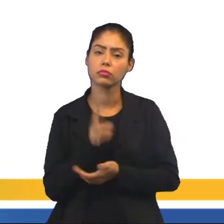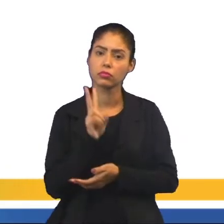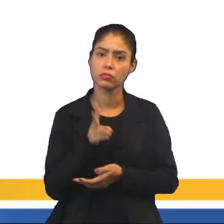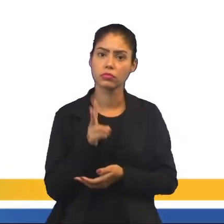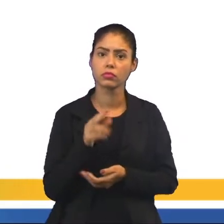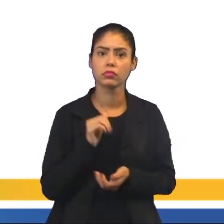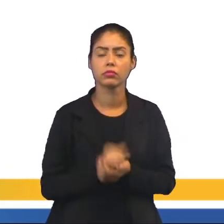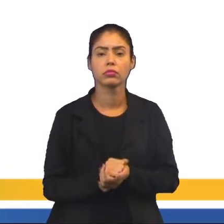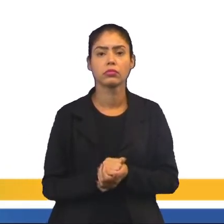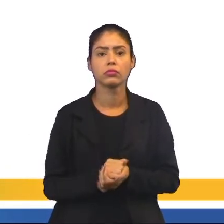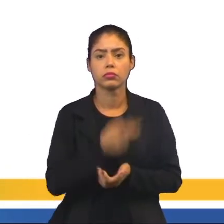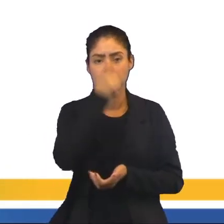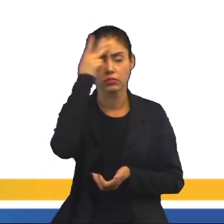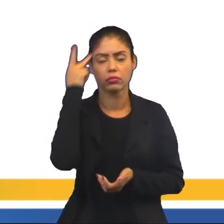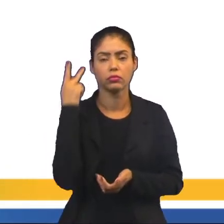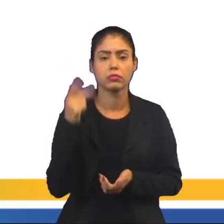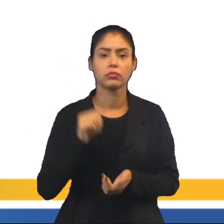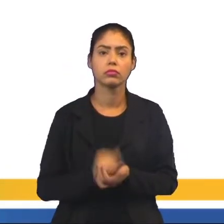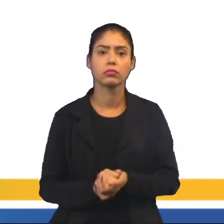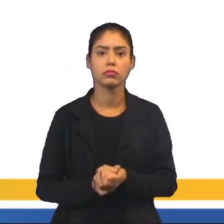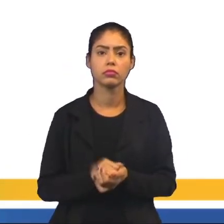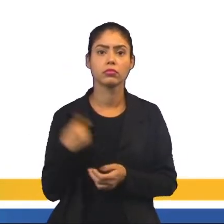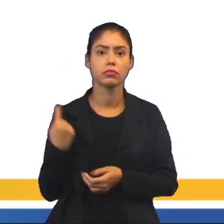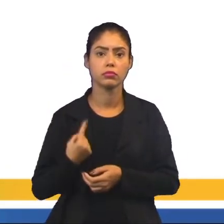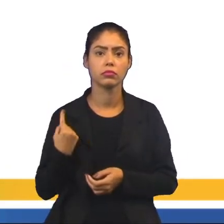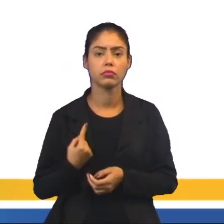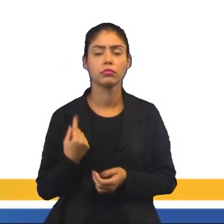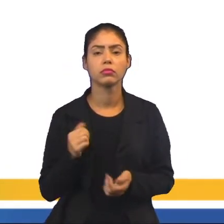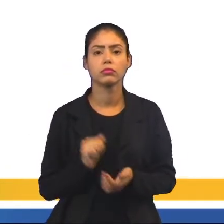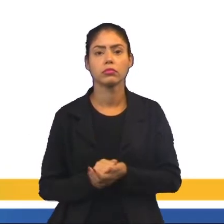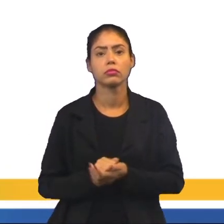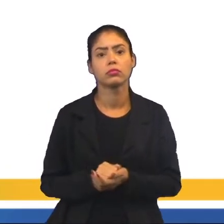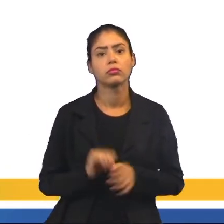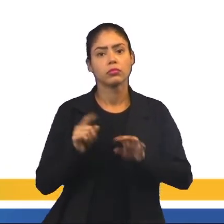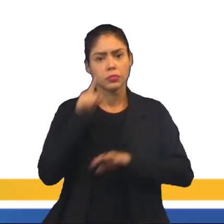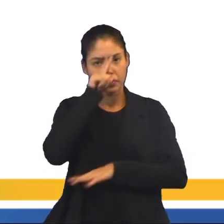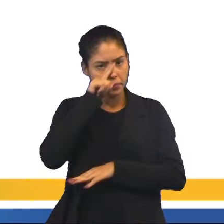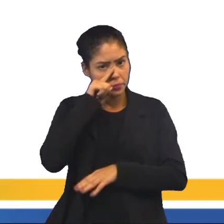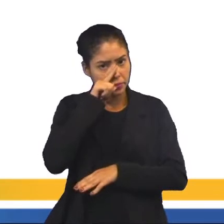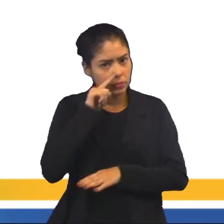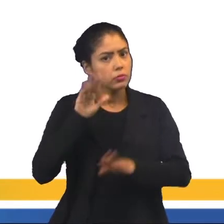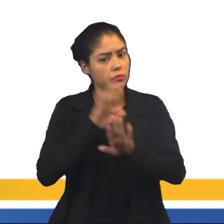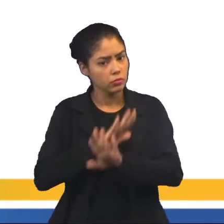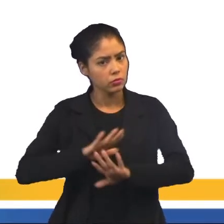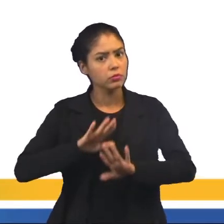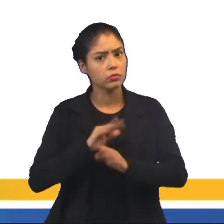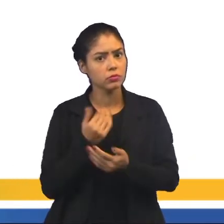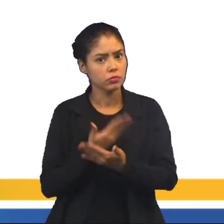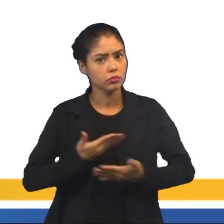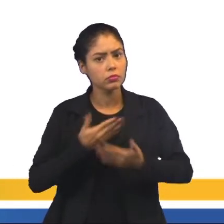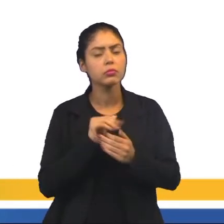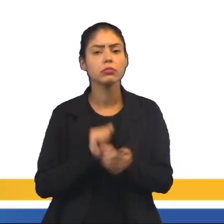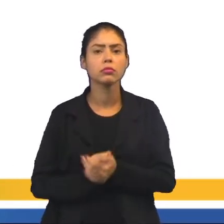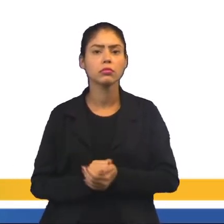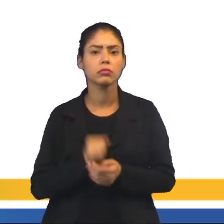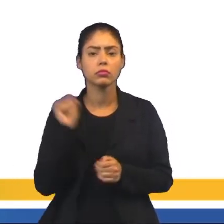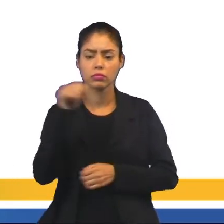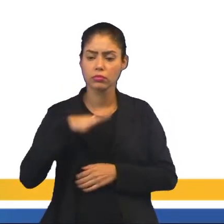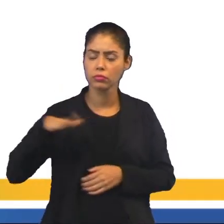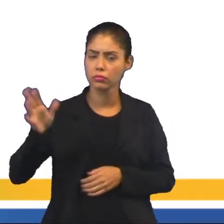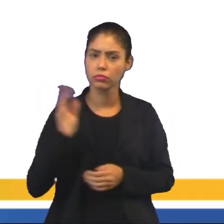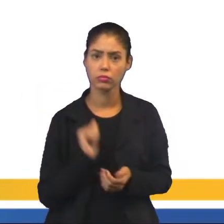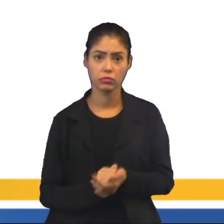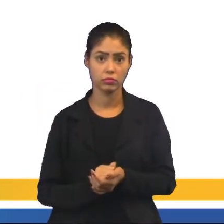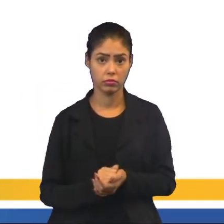rivalidade nos estádios, pessoas que se isolam, e isso é perigoso. A alienação, ela está em campos